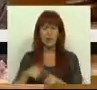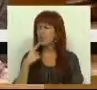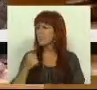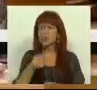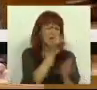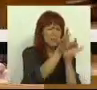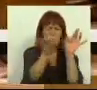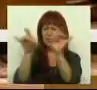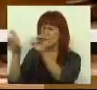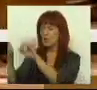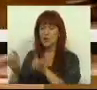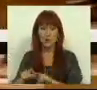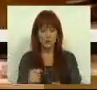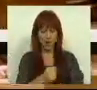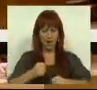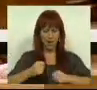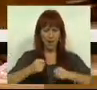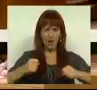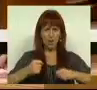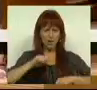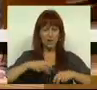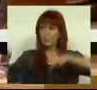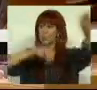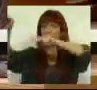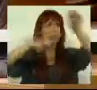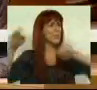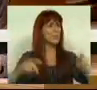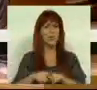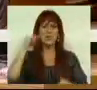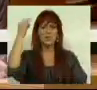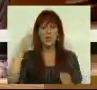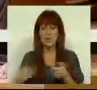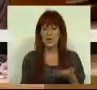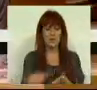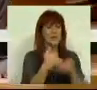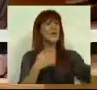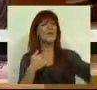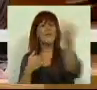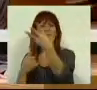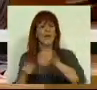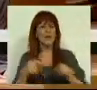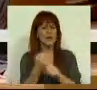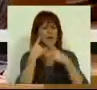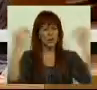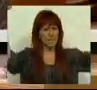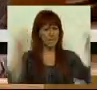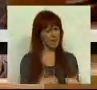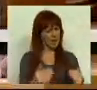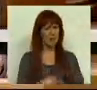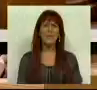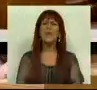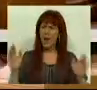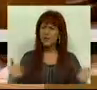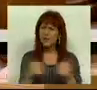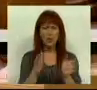tantos despedimentos ocorridos e do engrossar da Bolsa da Mobilidade Especial, temos um rácio de funcionários públicos ainda menor. E é